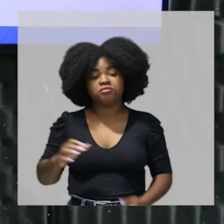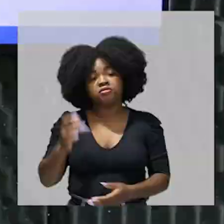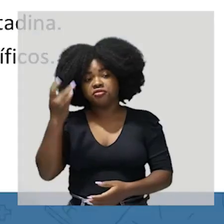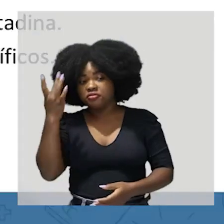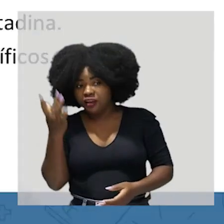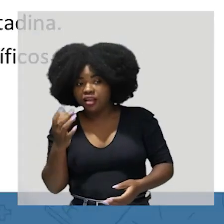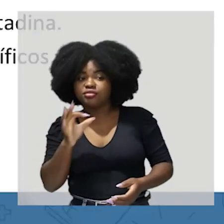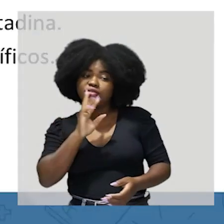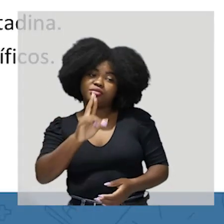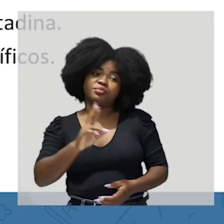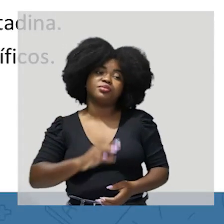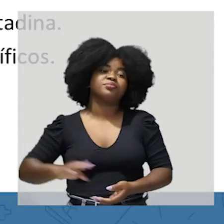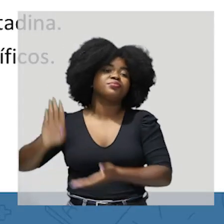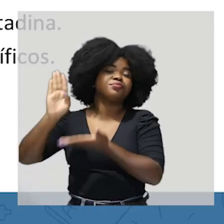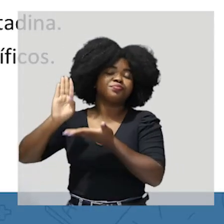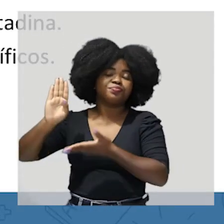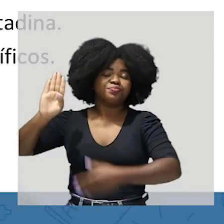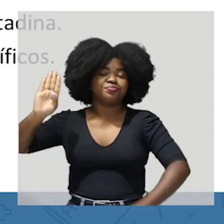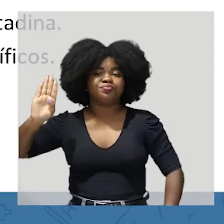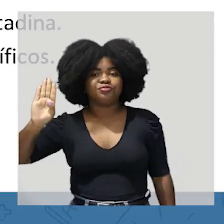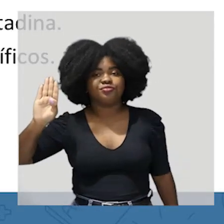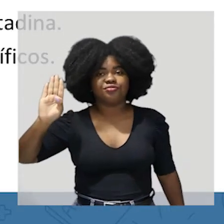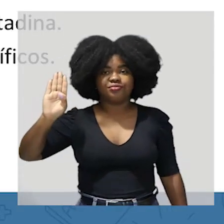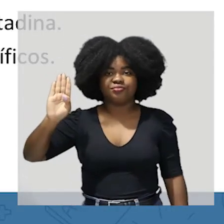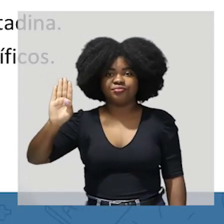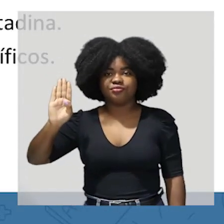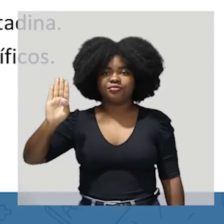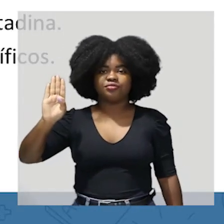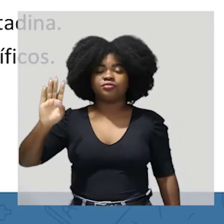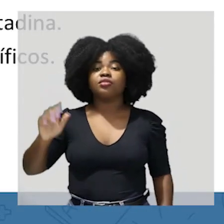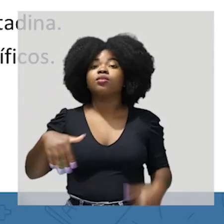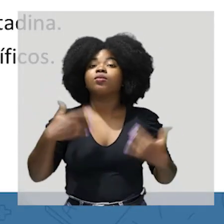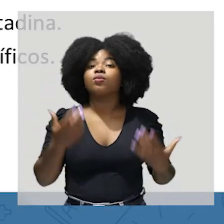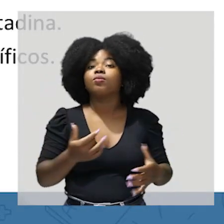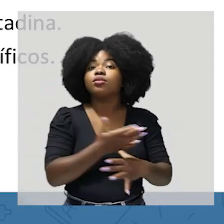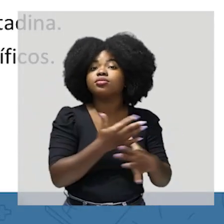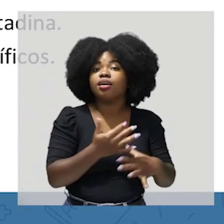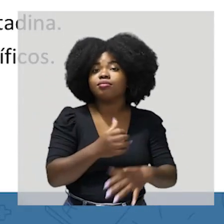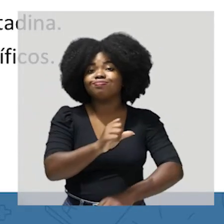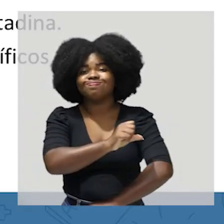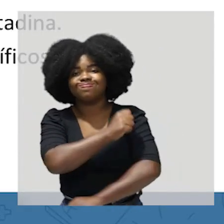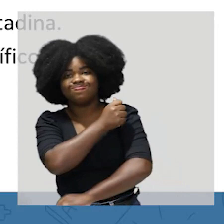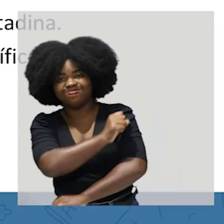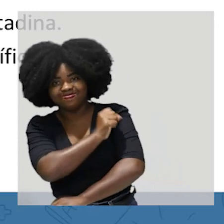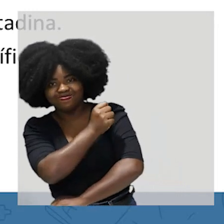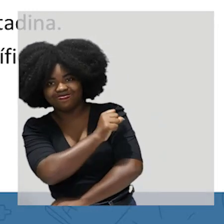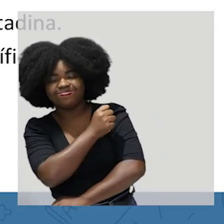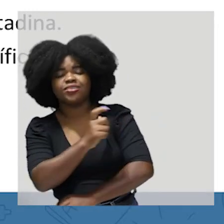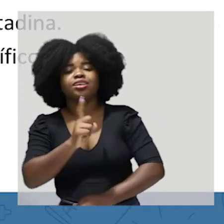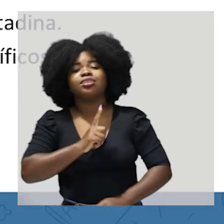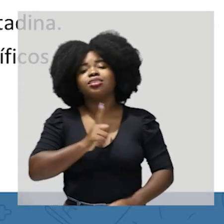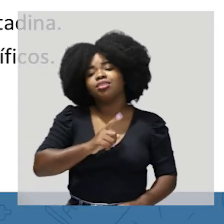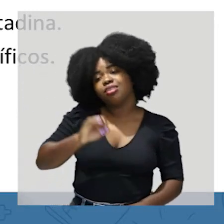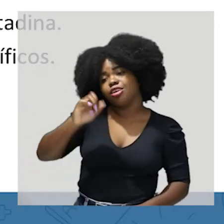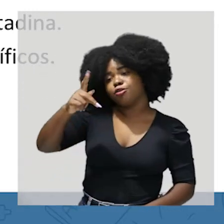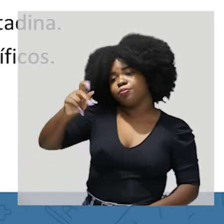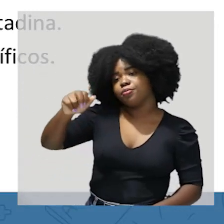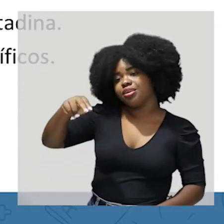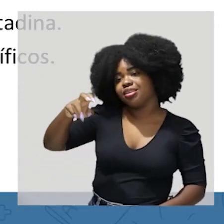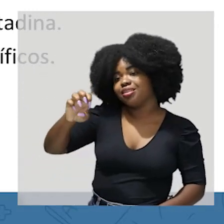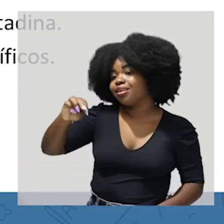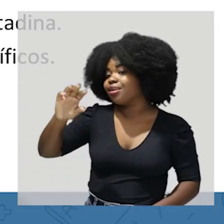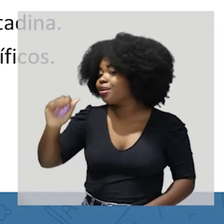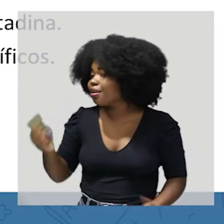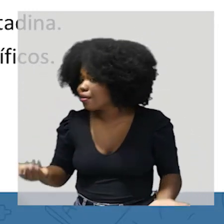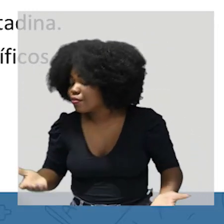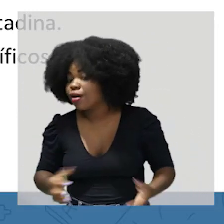troca em Notícias então não está sobre as mudanças ocorridas na cidade que cidade Rio de Janeiro é citado Ipanema estado da garota